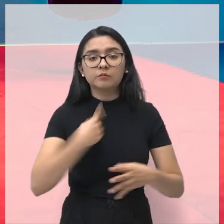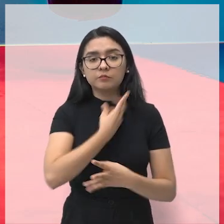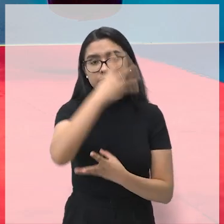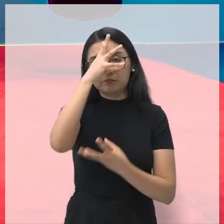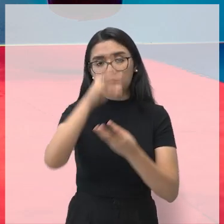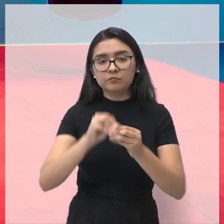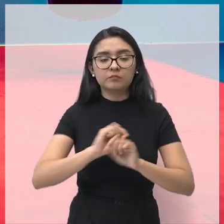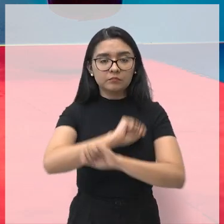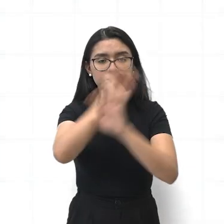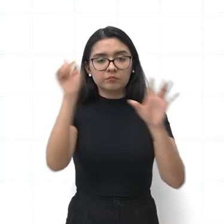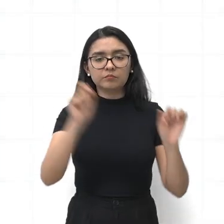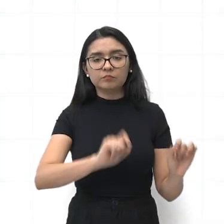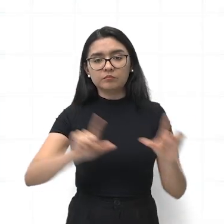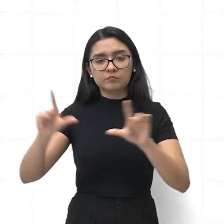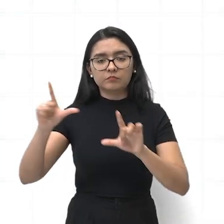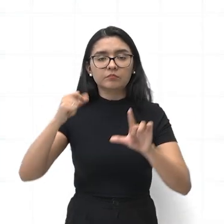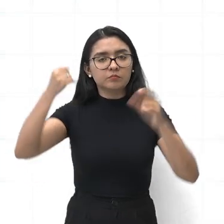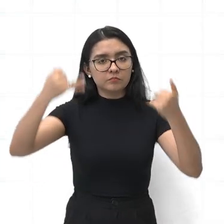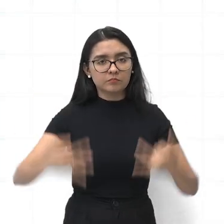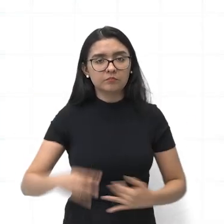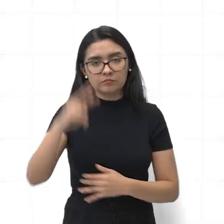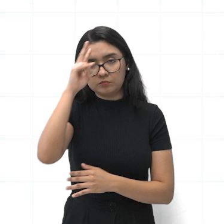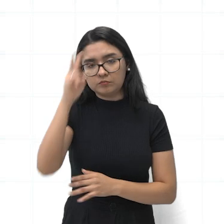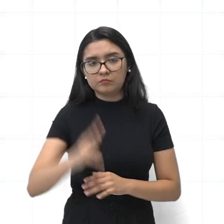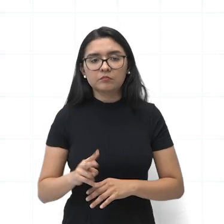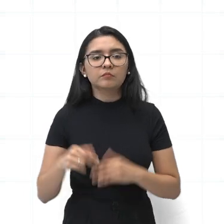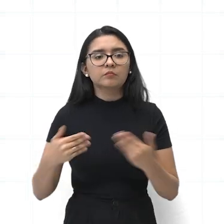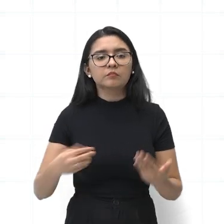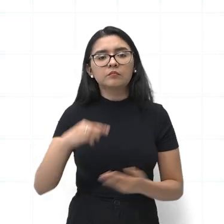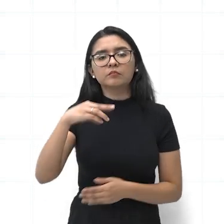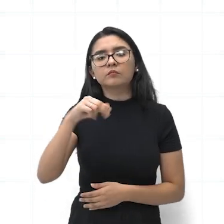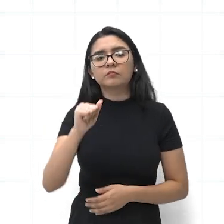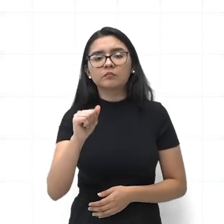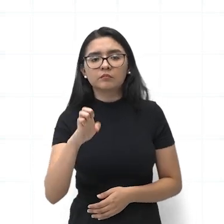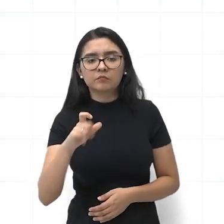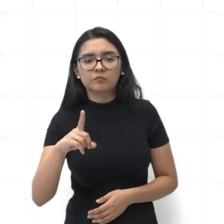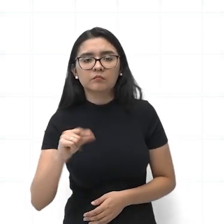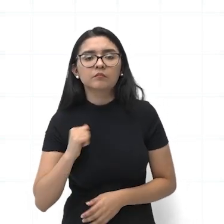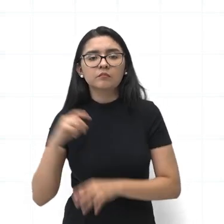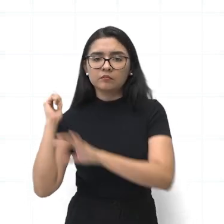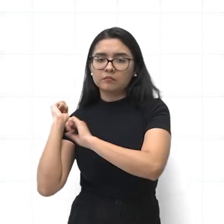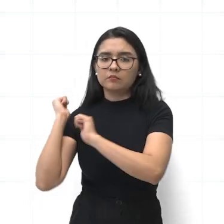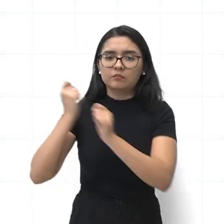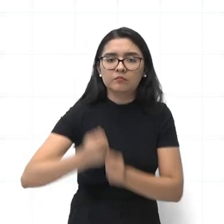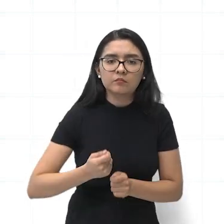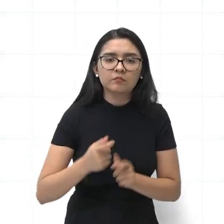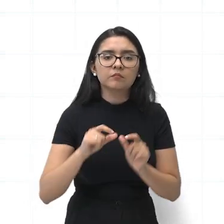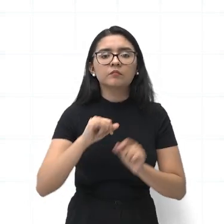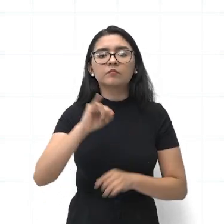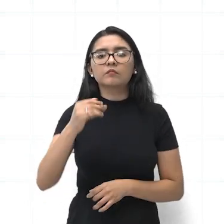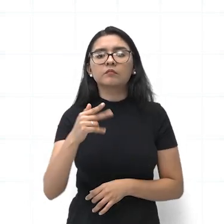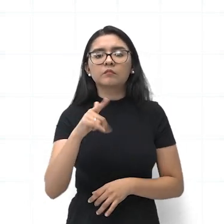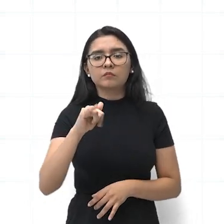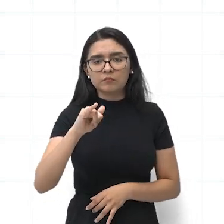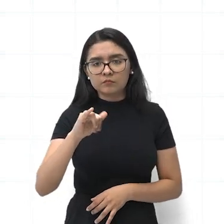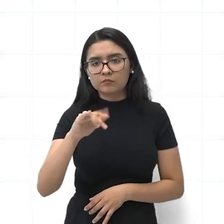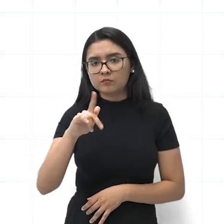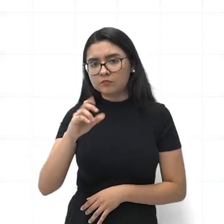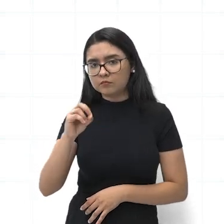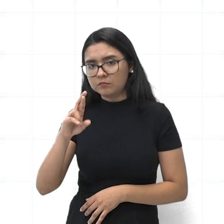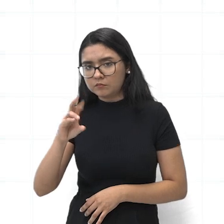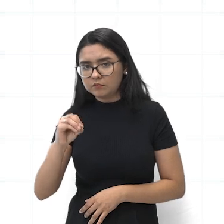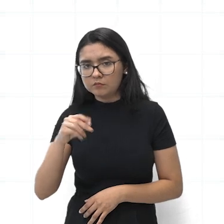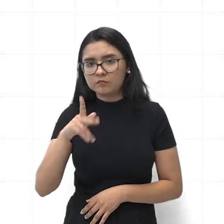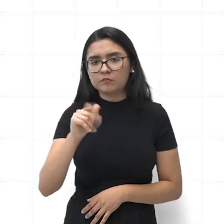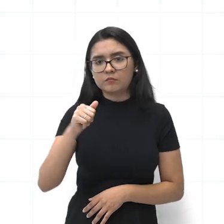pouco melhor, a cartela conta um pouco mais dessa história. Maeda ensinou somente o judô de Jigoro Kano, que era o judô japonês,